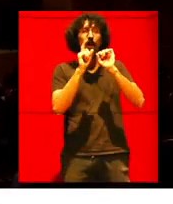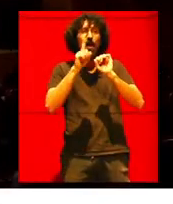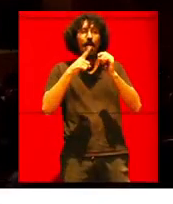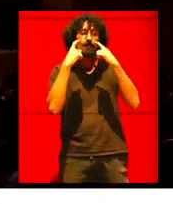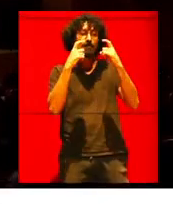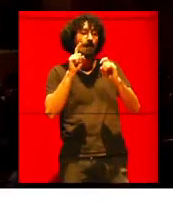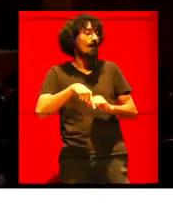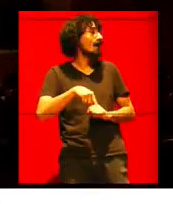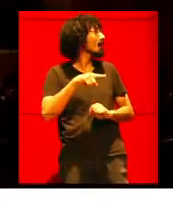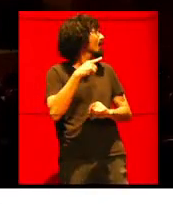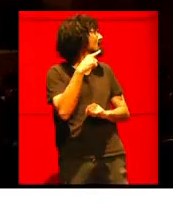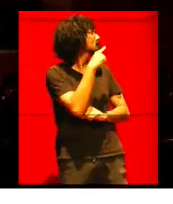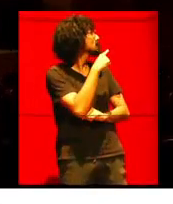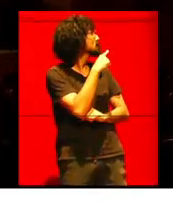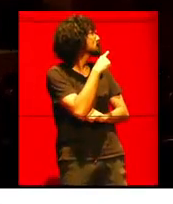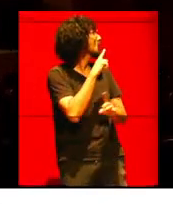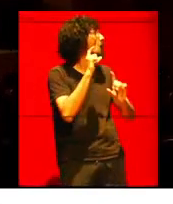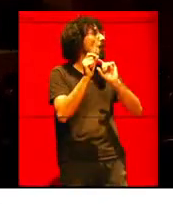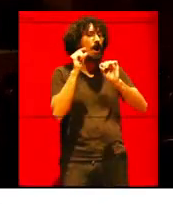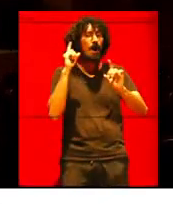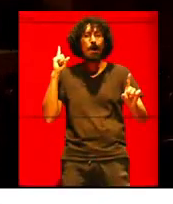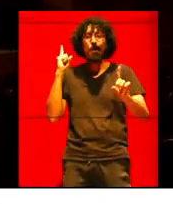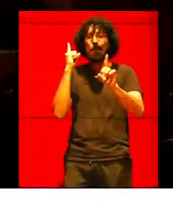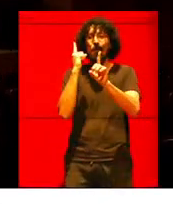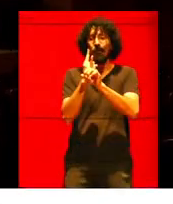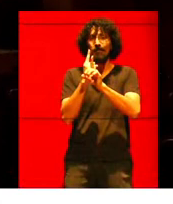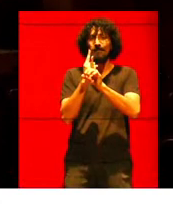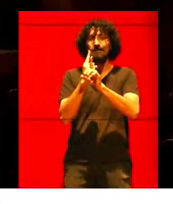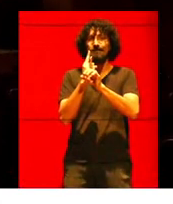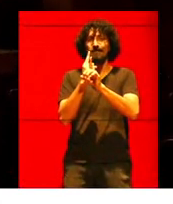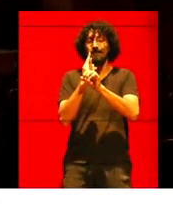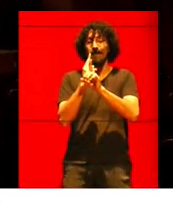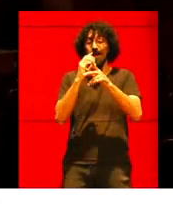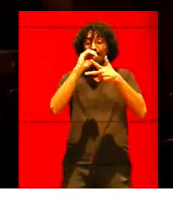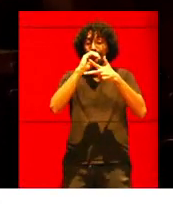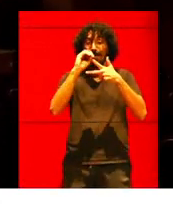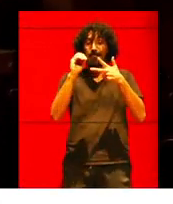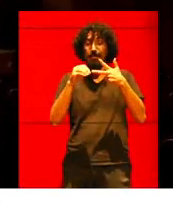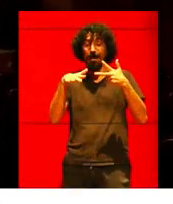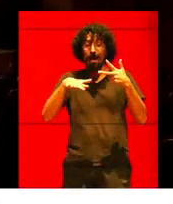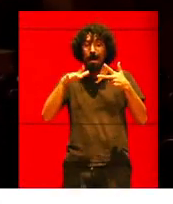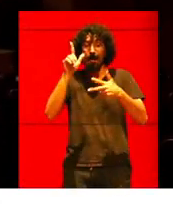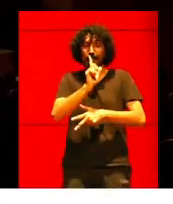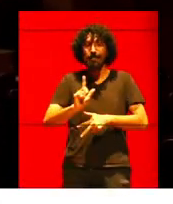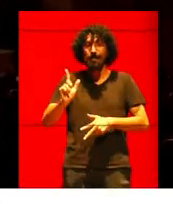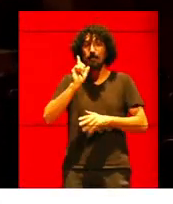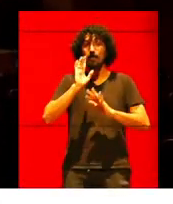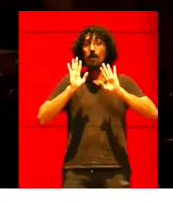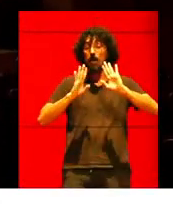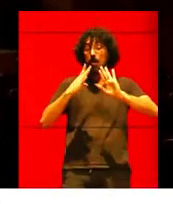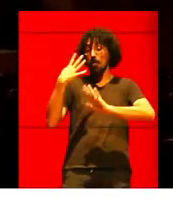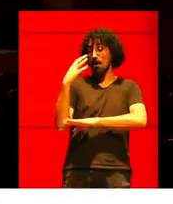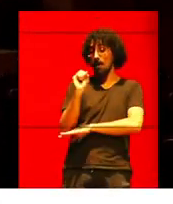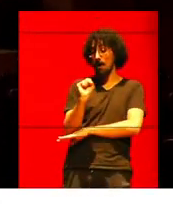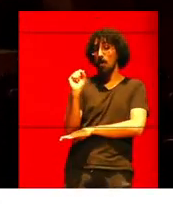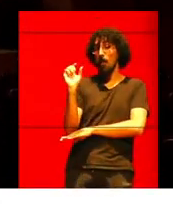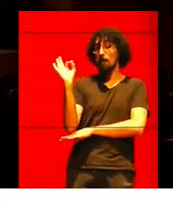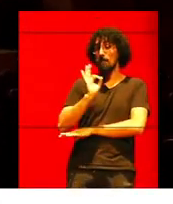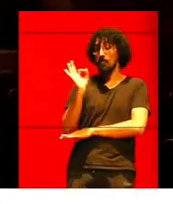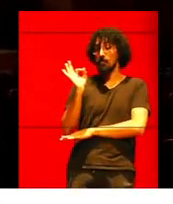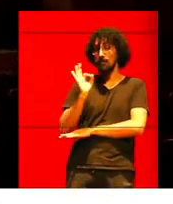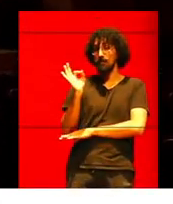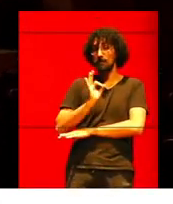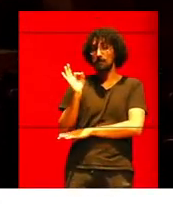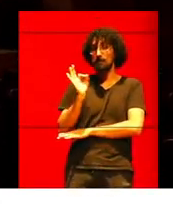ok? O que você vai encontrar na sua prova de Enem em relação à literatura? E digo mais, 48% da sua prova